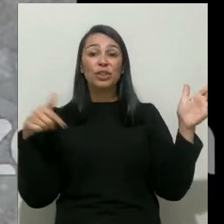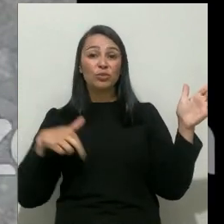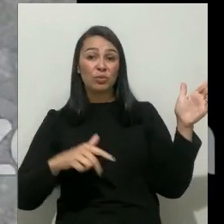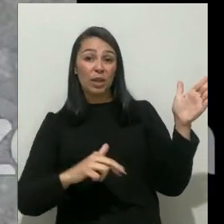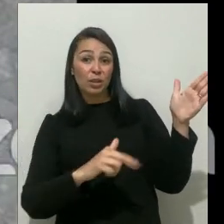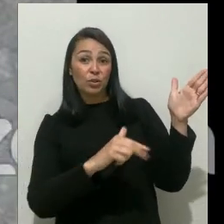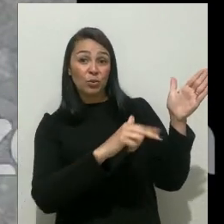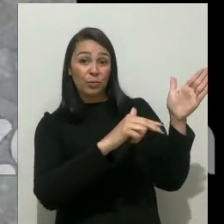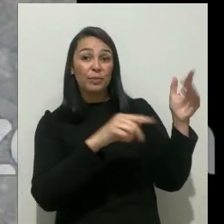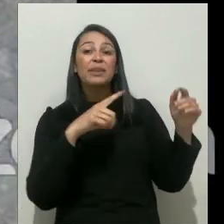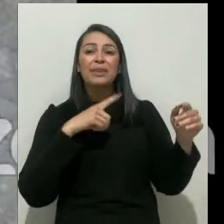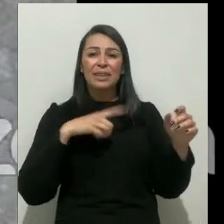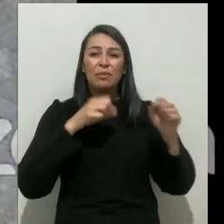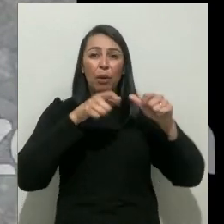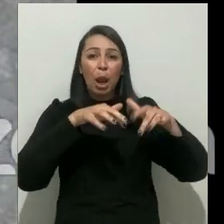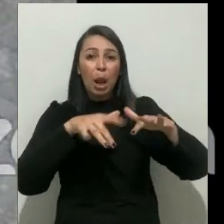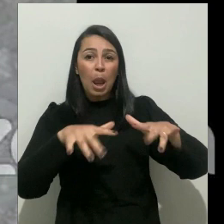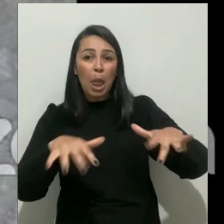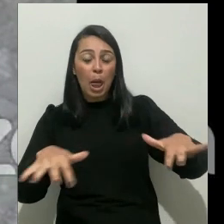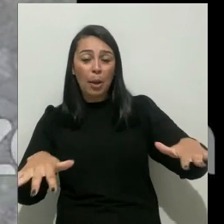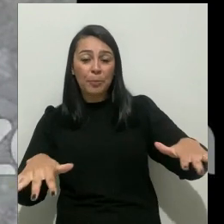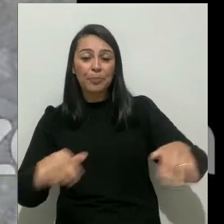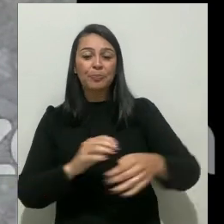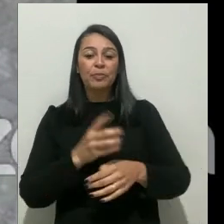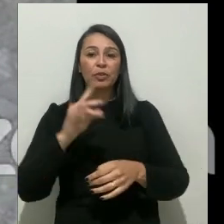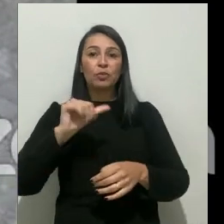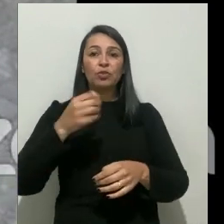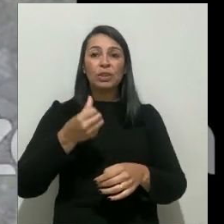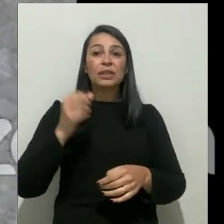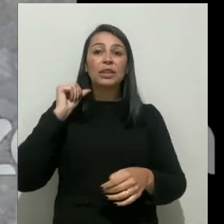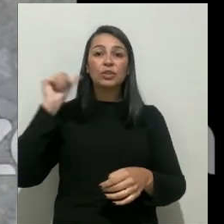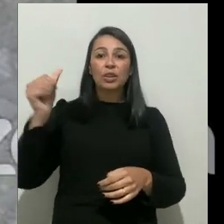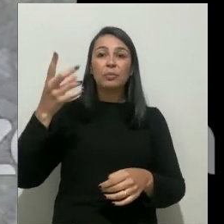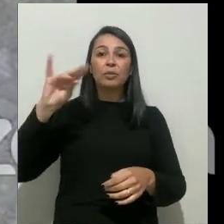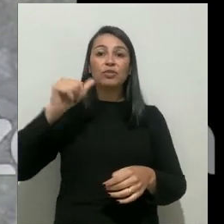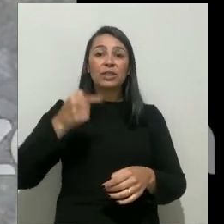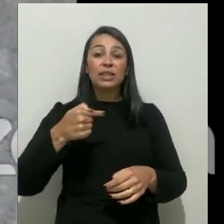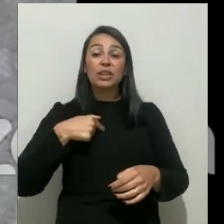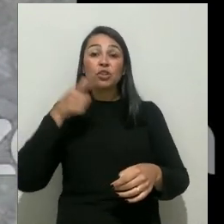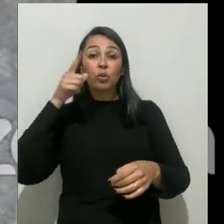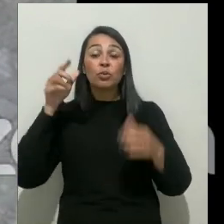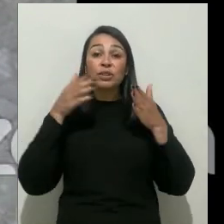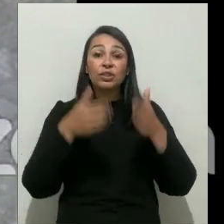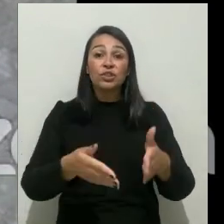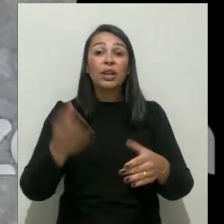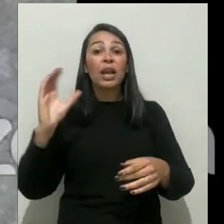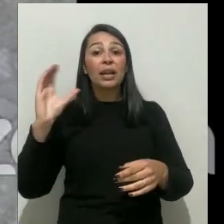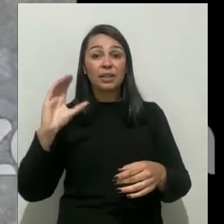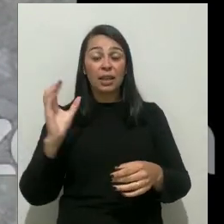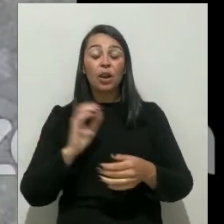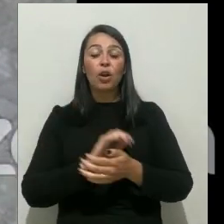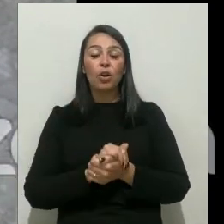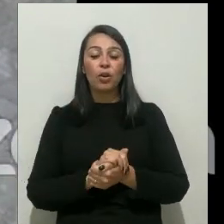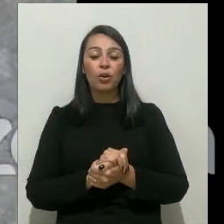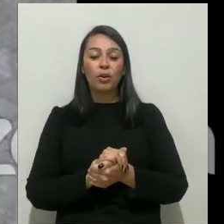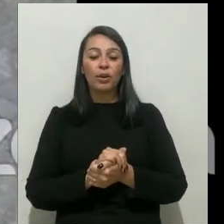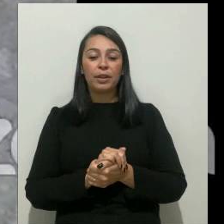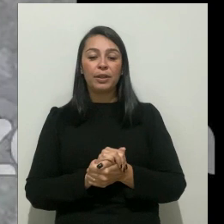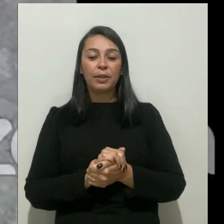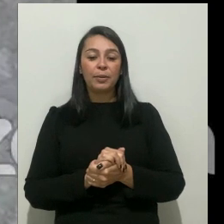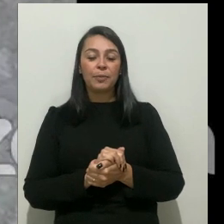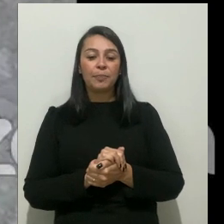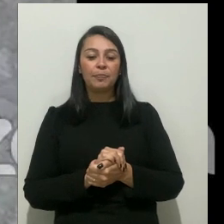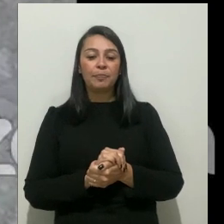madrugada. Começou no dia 6 de abril, dia 7, eu mesmo cheguei em Niterói, consegui chegar, mas fiquei presa na casa de uma amiga durante